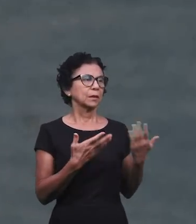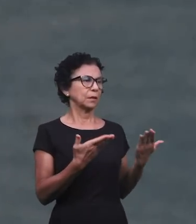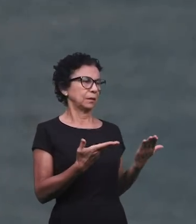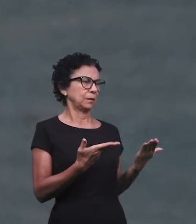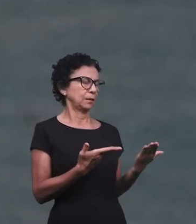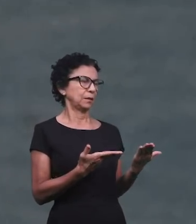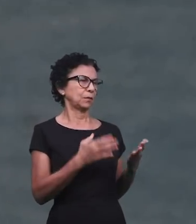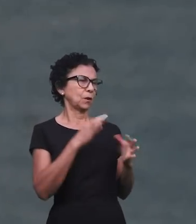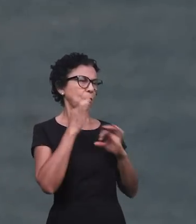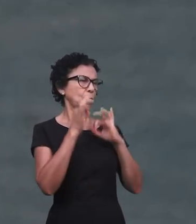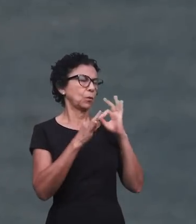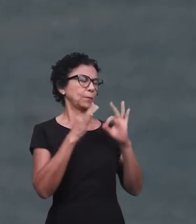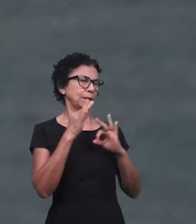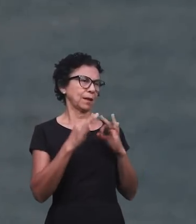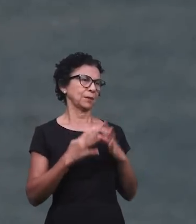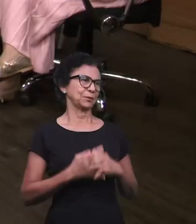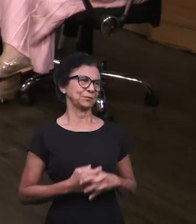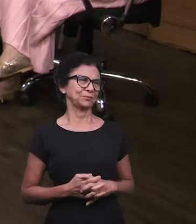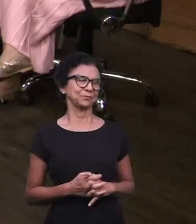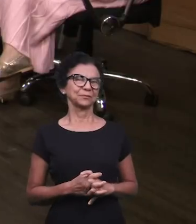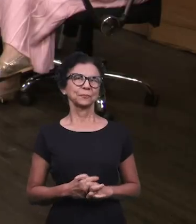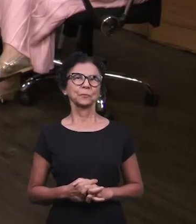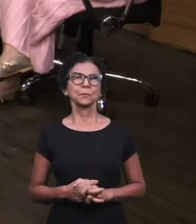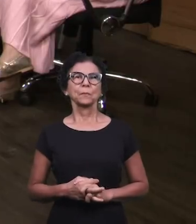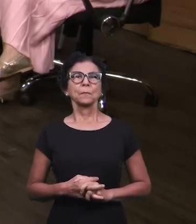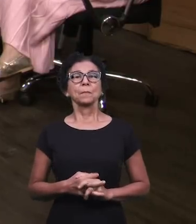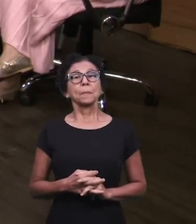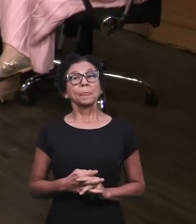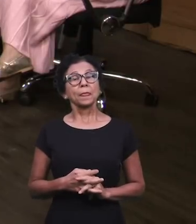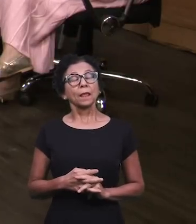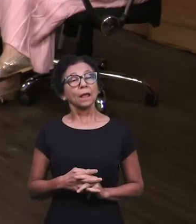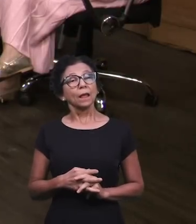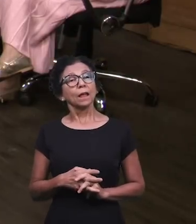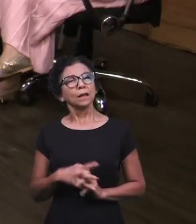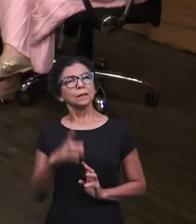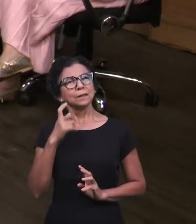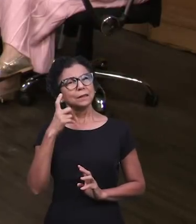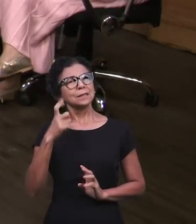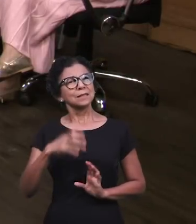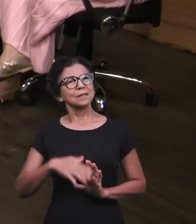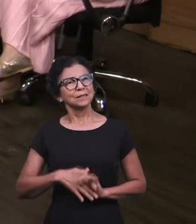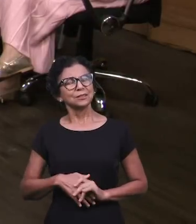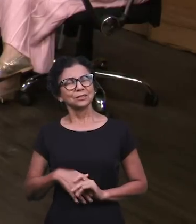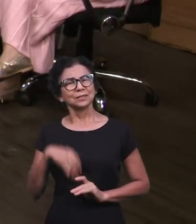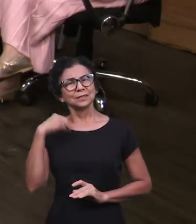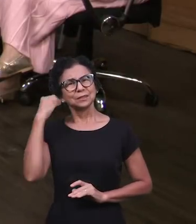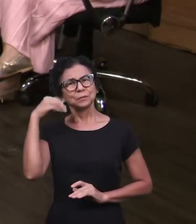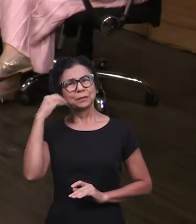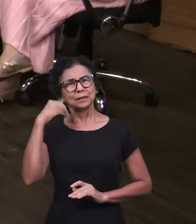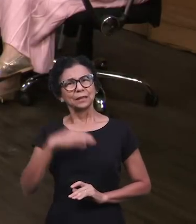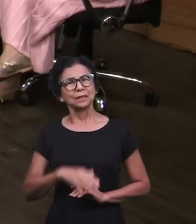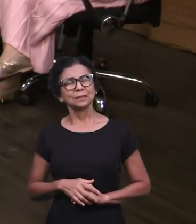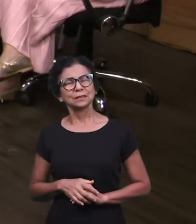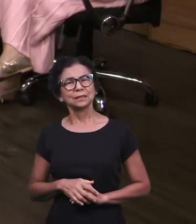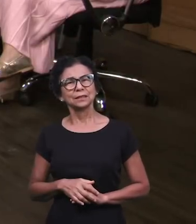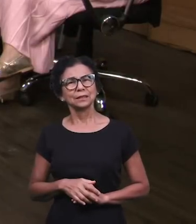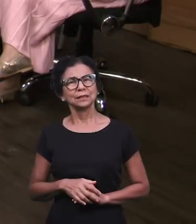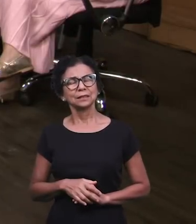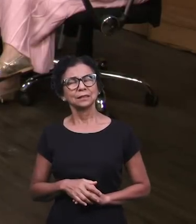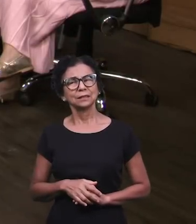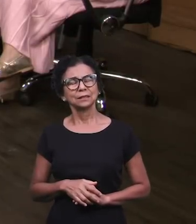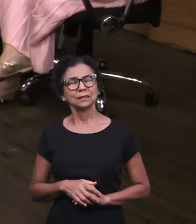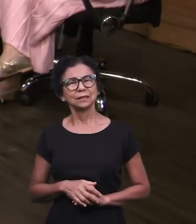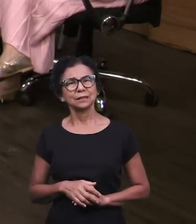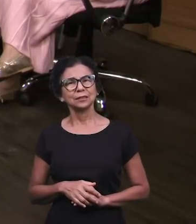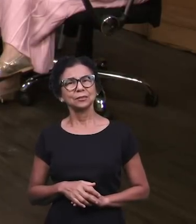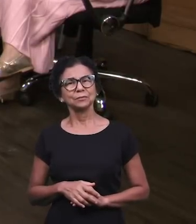você comenta essa experiência? O mais importante dessa experiência é que houve uma operação de Deus no coração dessa pessoa. A